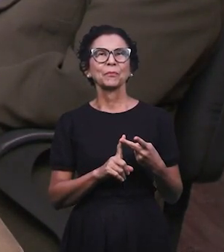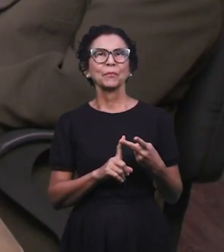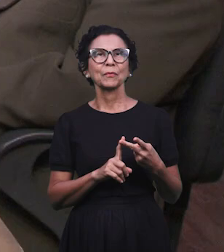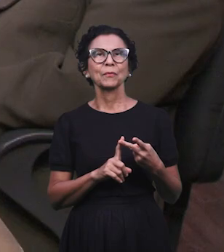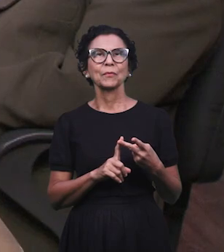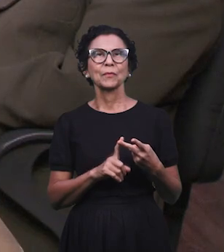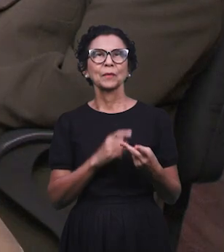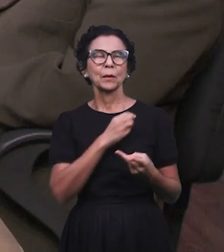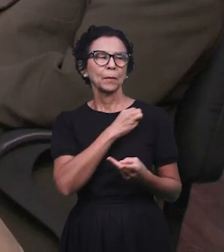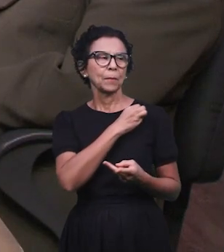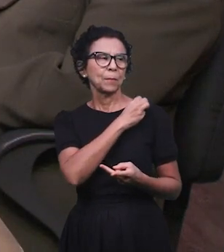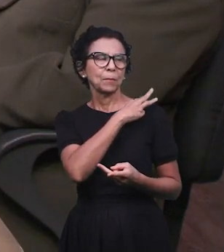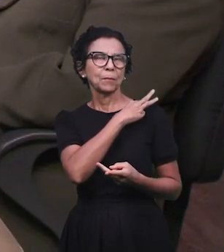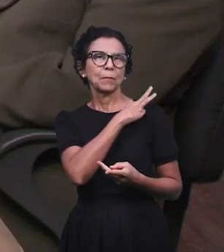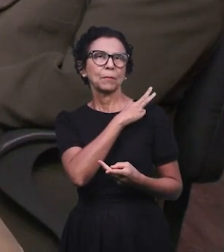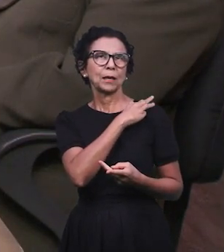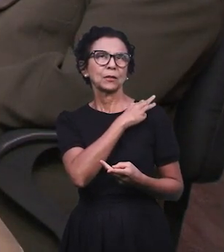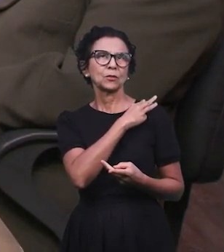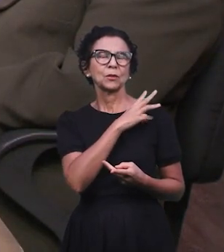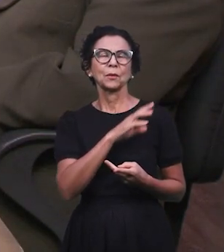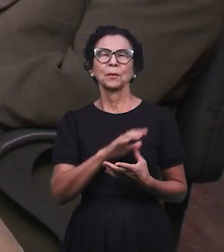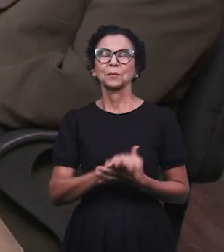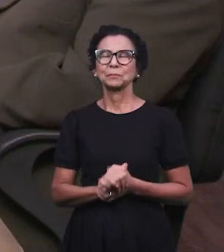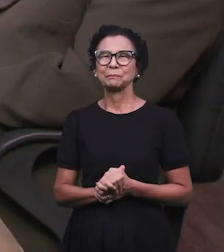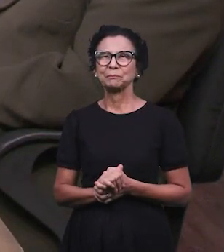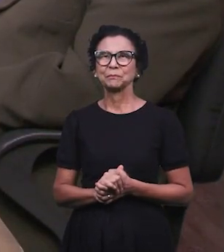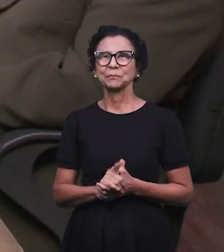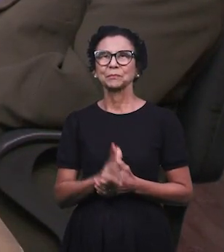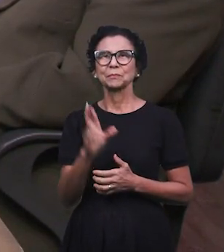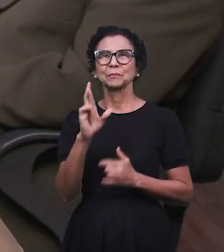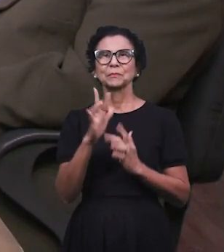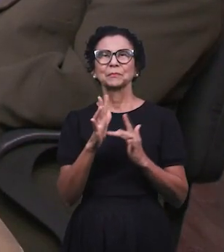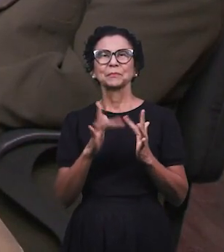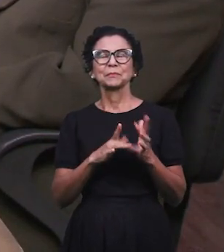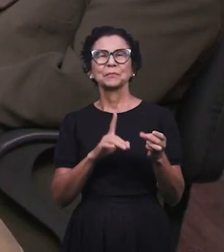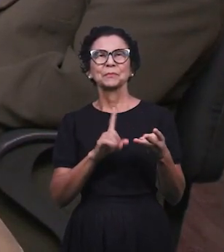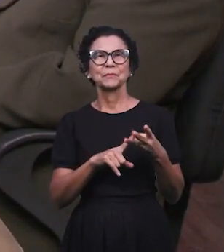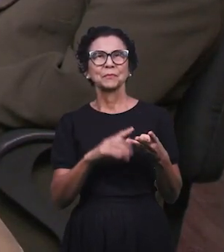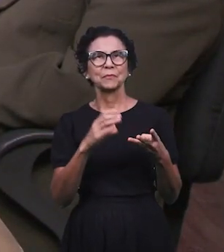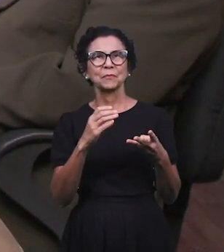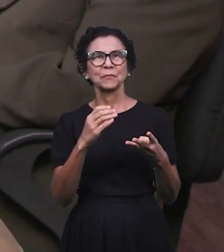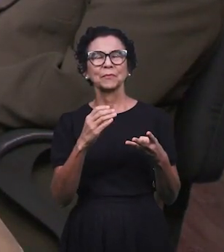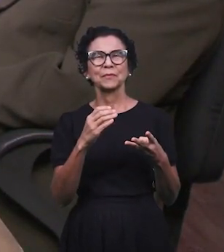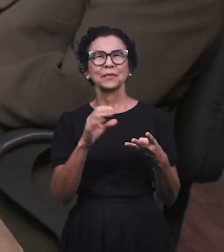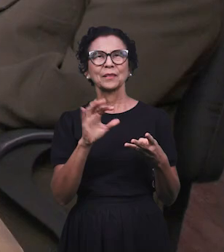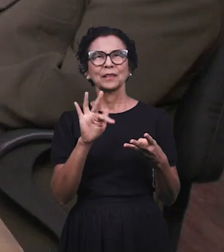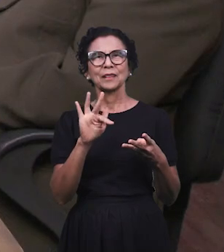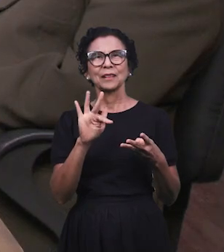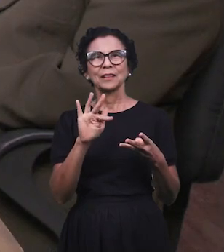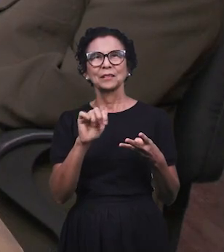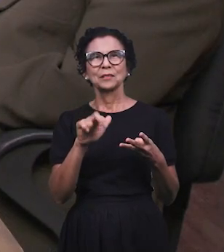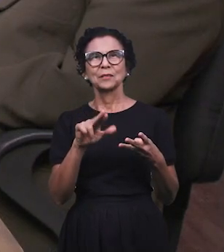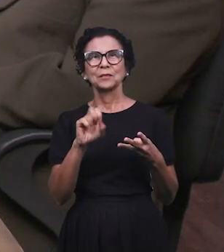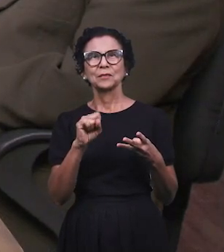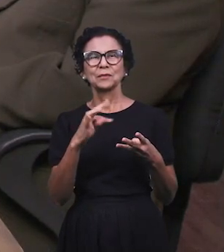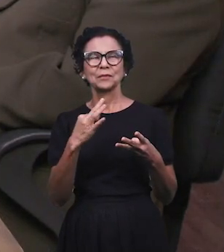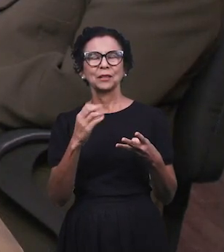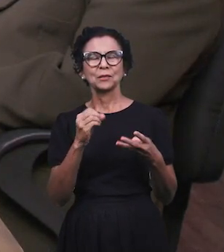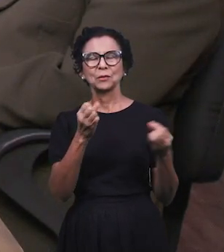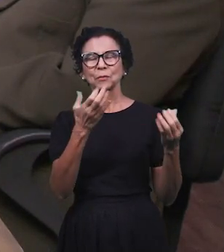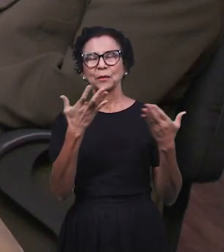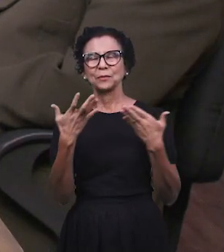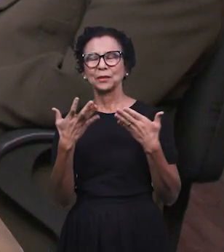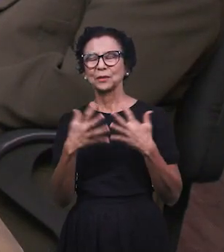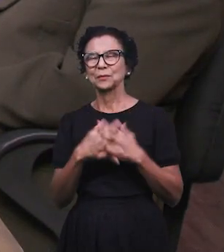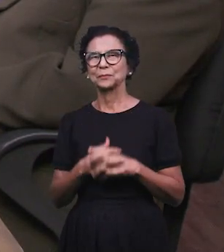Amém. Também o Major Wellington, a paz do Senhor. Vai ser o William. Coronel Fausto, a paz do Senhor, seja sempre bem-vindo também. A paz do Senhor,